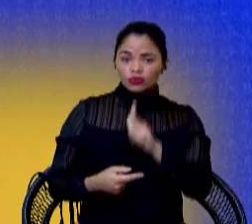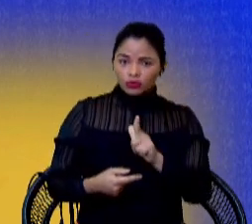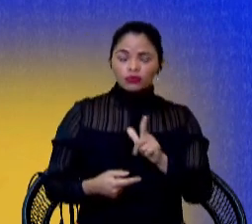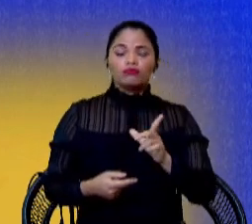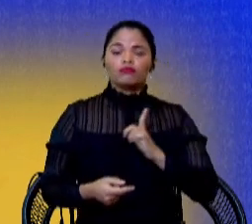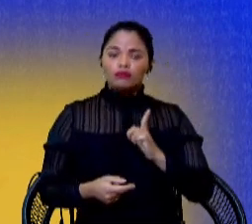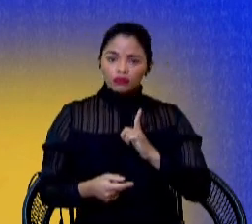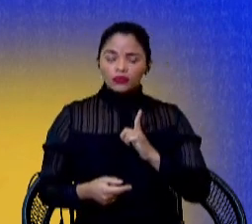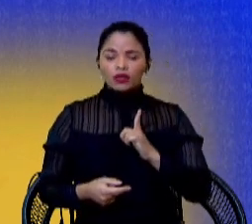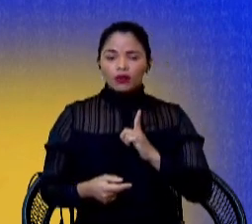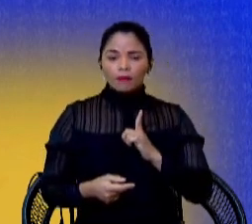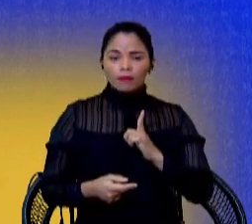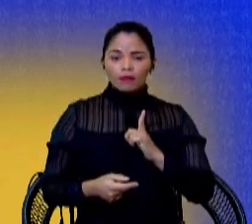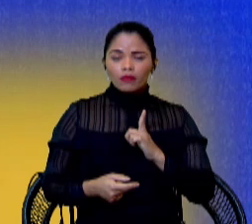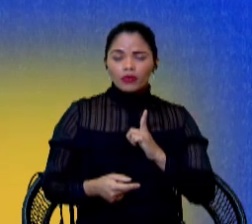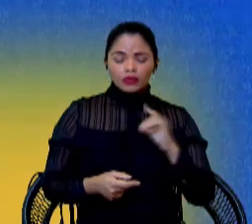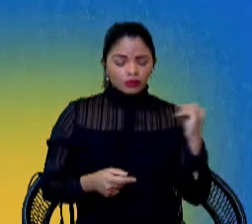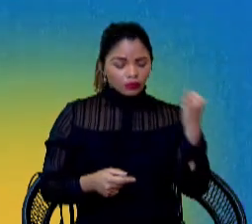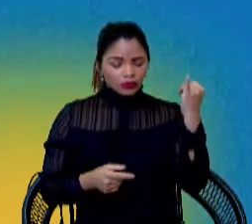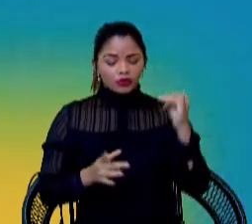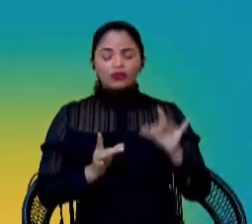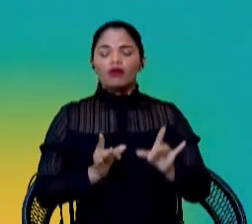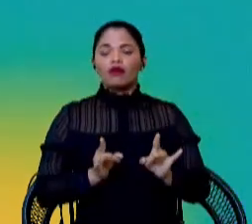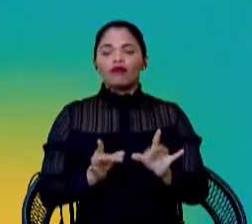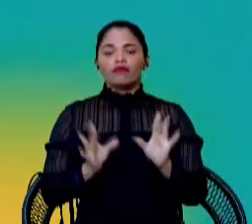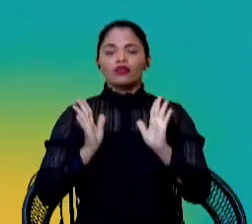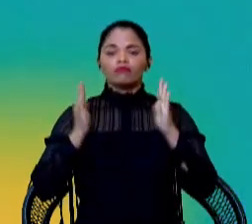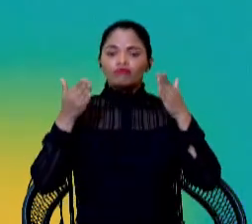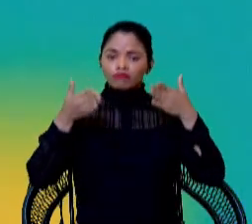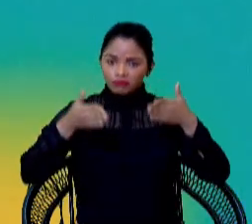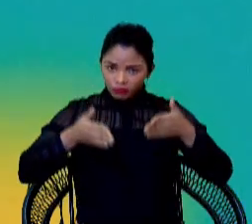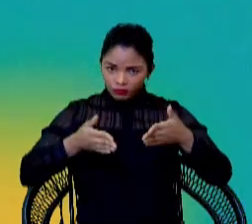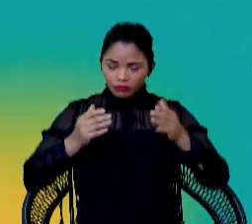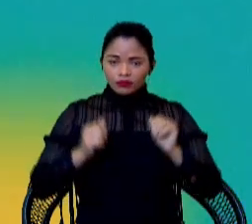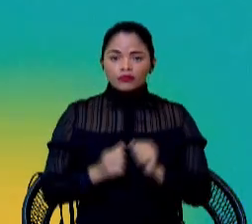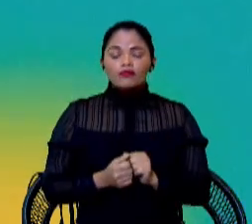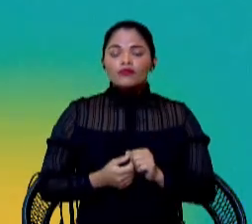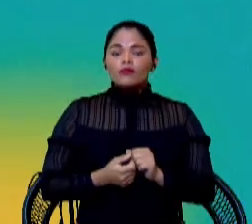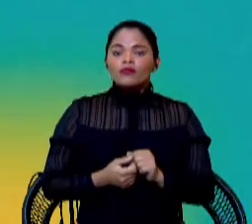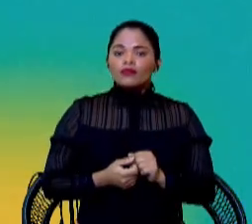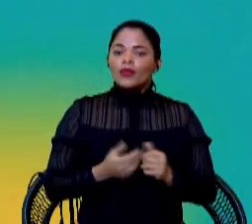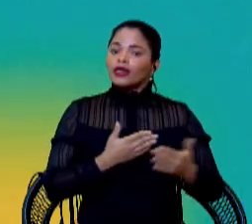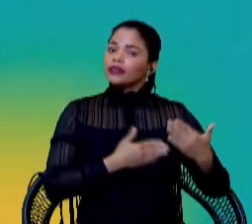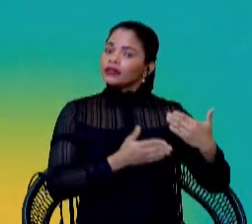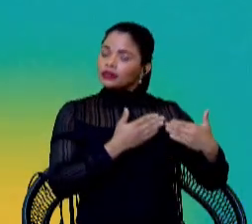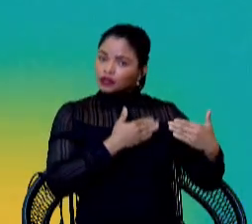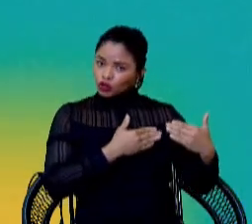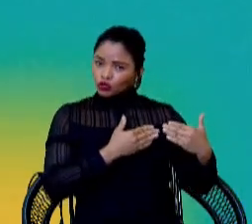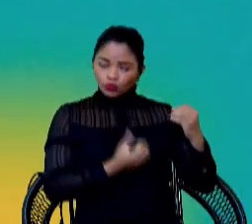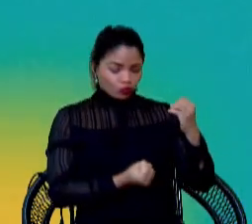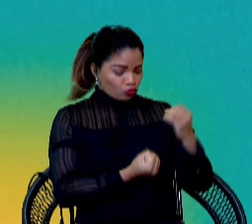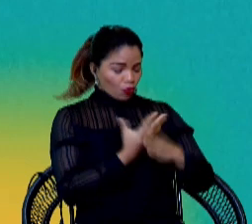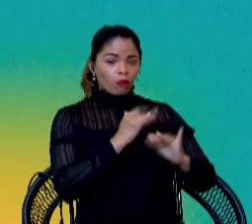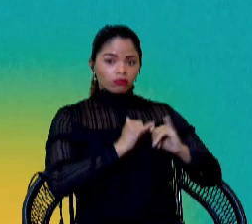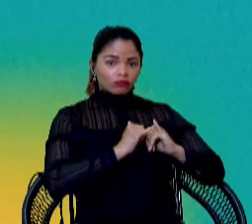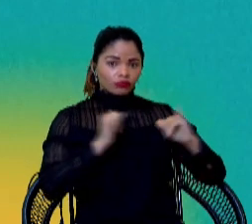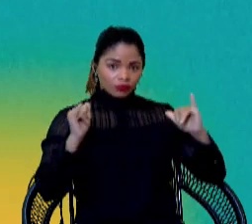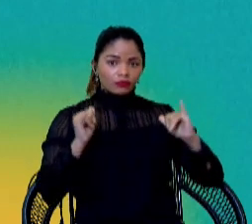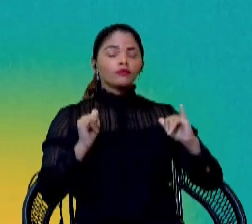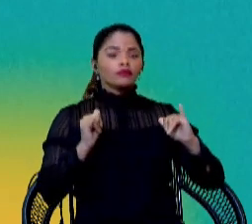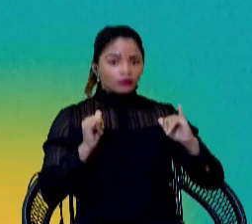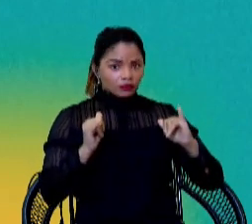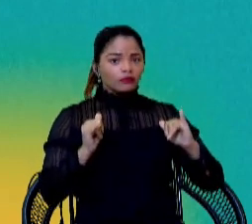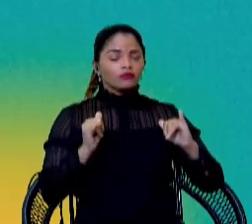ter esse objetivo mais macro, que é a venda, né? Então a gente fala que antes da gente criar um anúncio ou